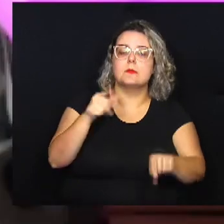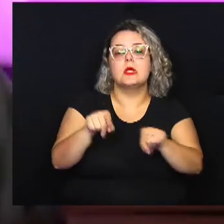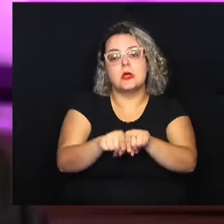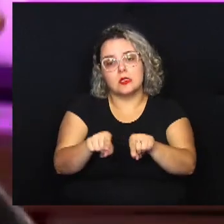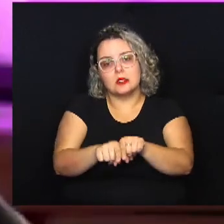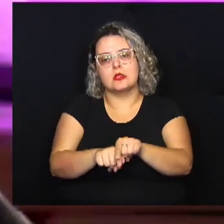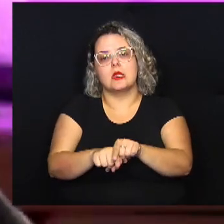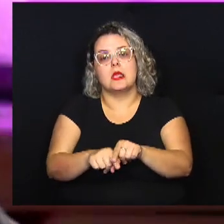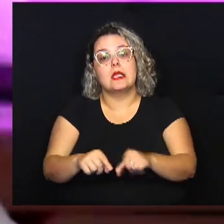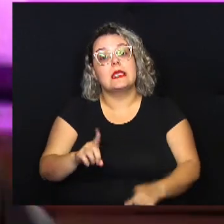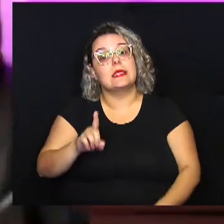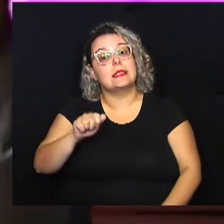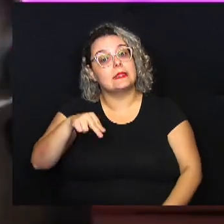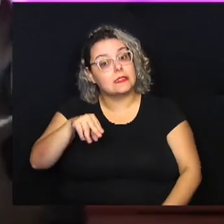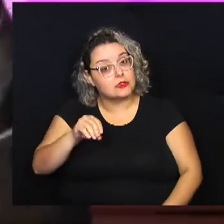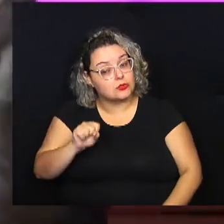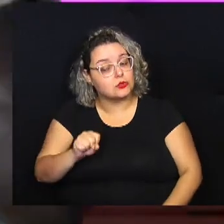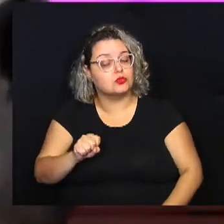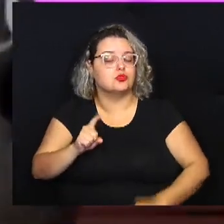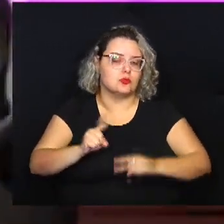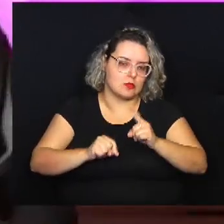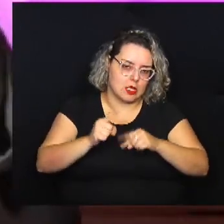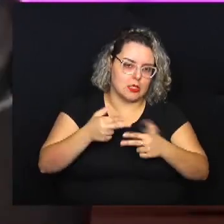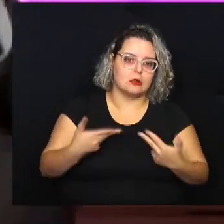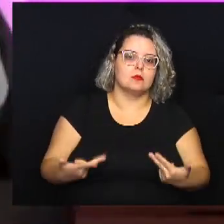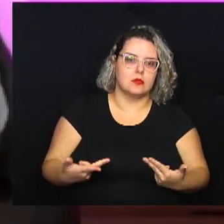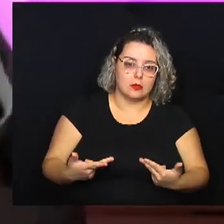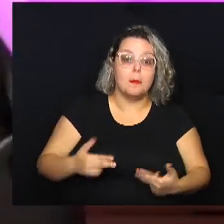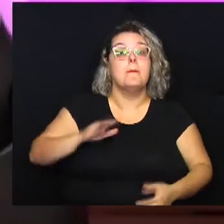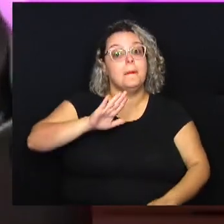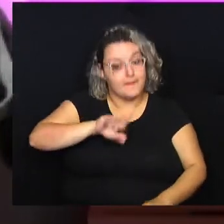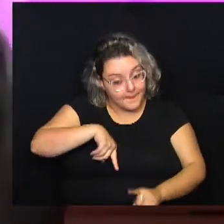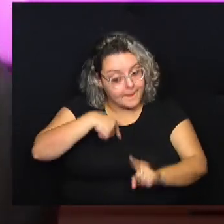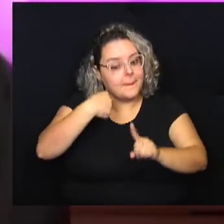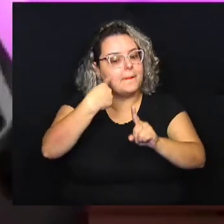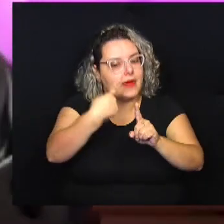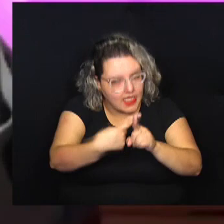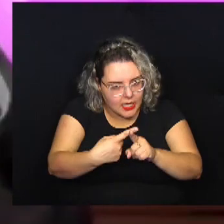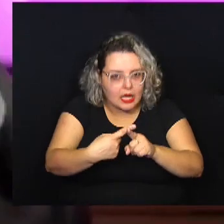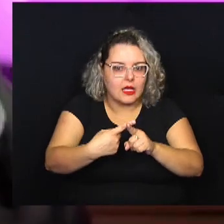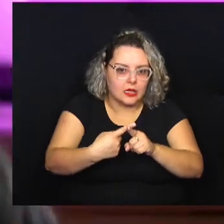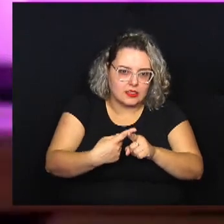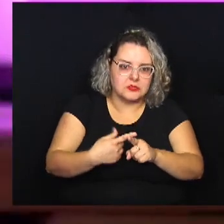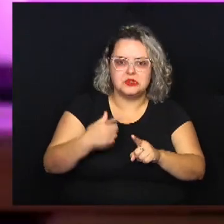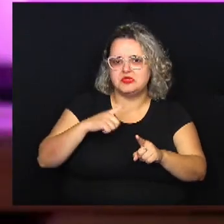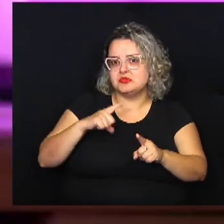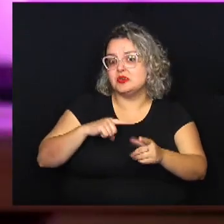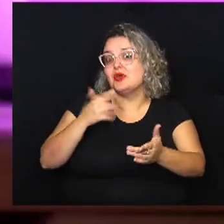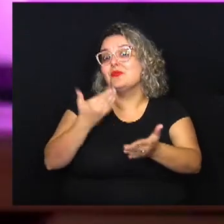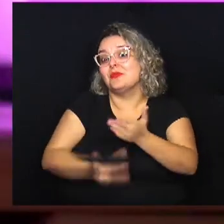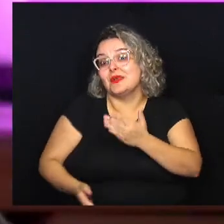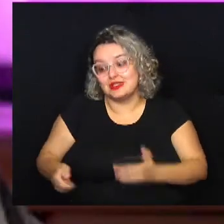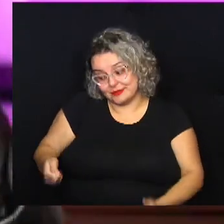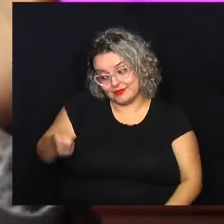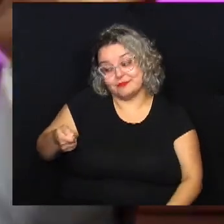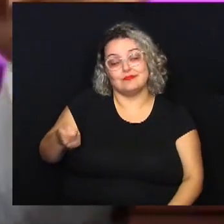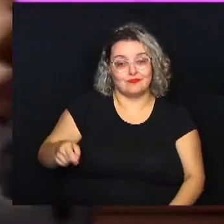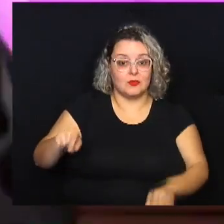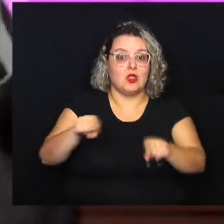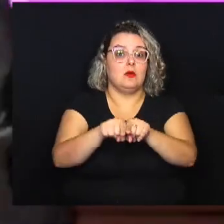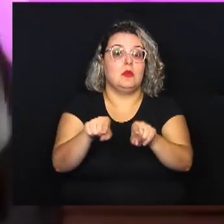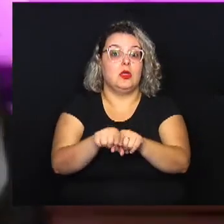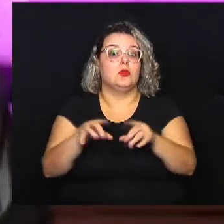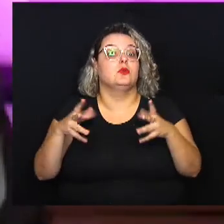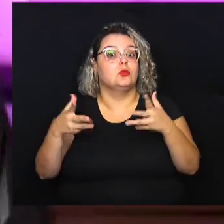danos materiais, além do dano causado provavelmente ali elas tiveram a perda da mala, Inclusive, todos